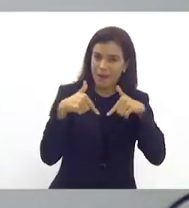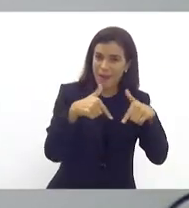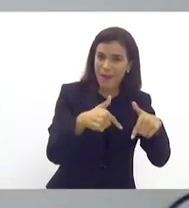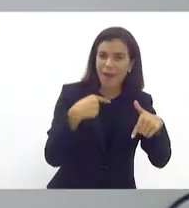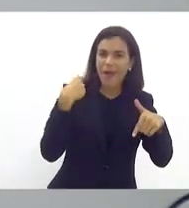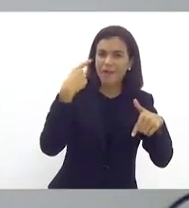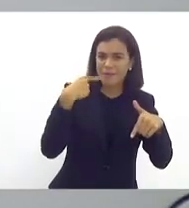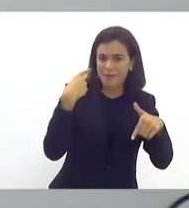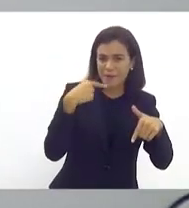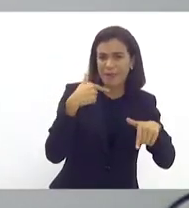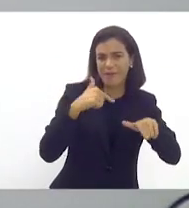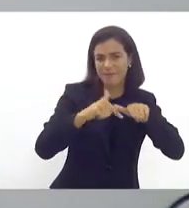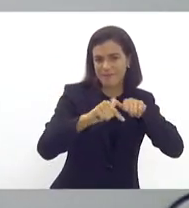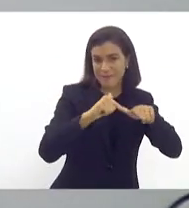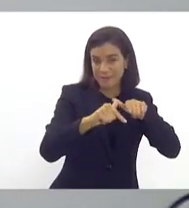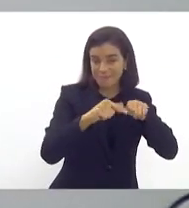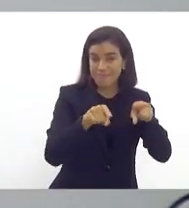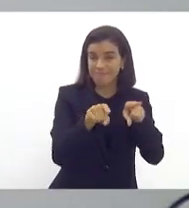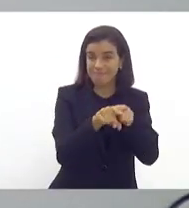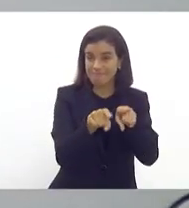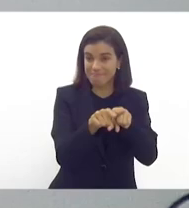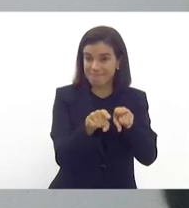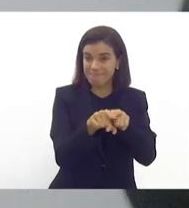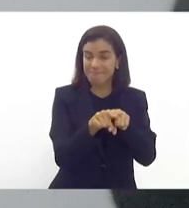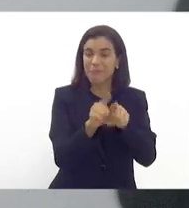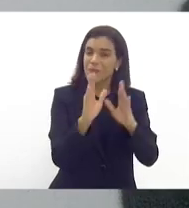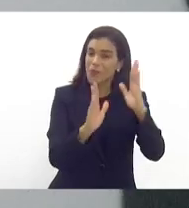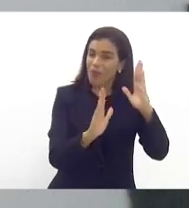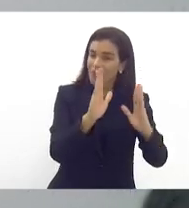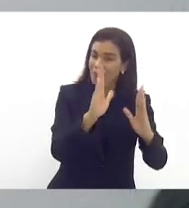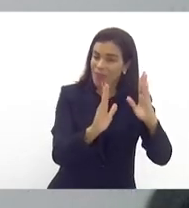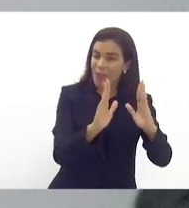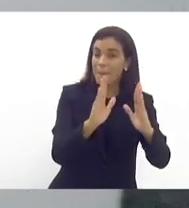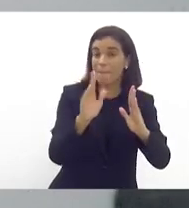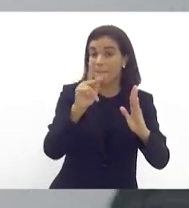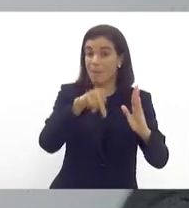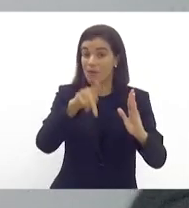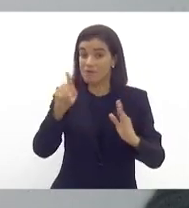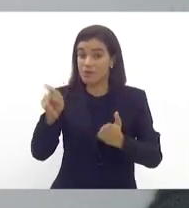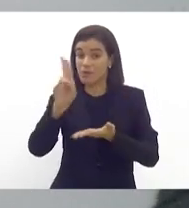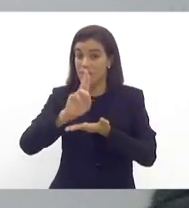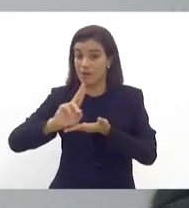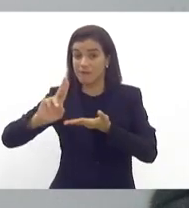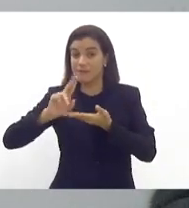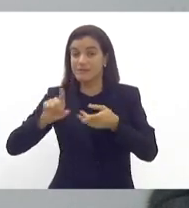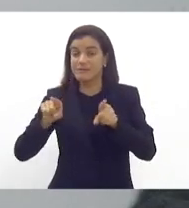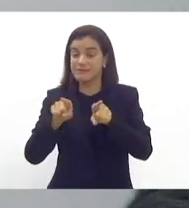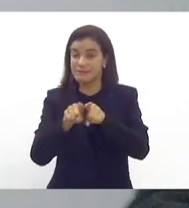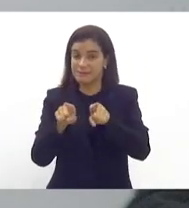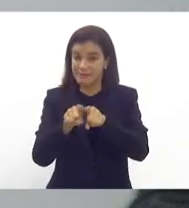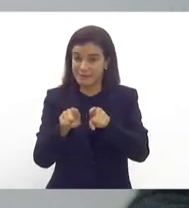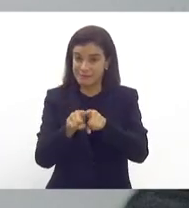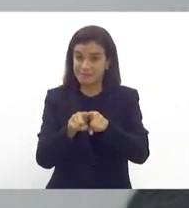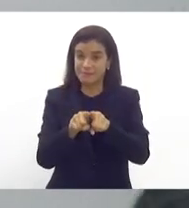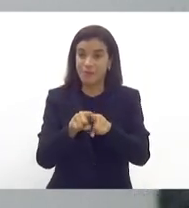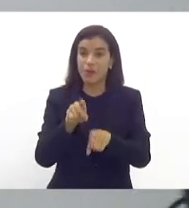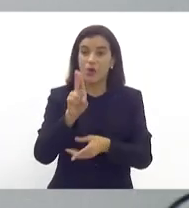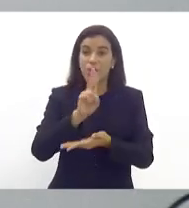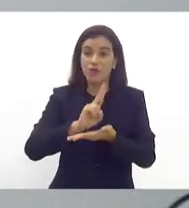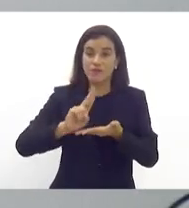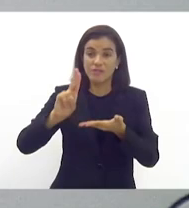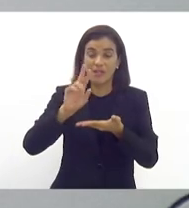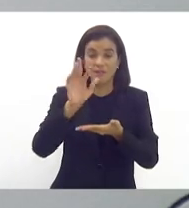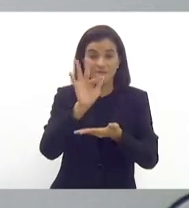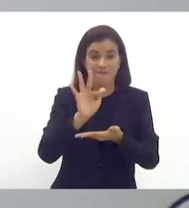coisa né algum tempo professora Universitária fui professora da Universidade